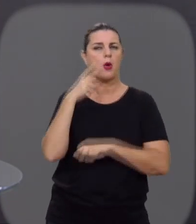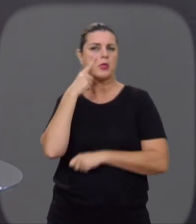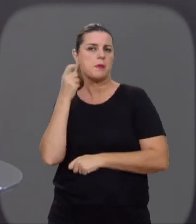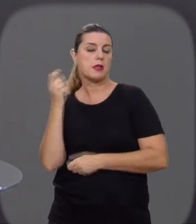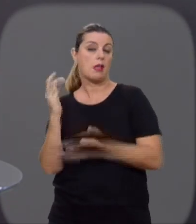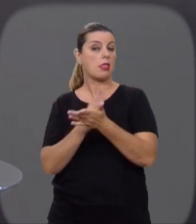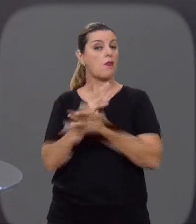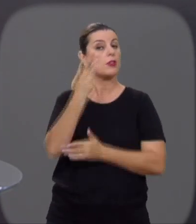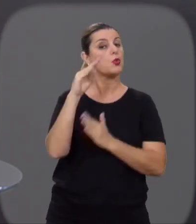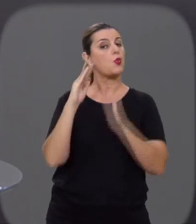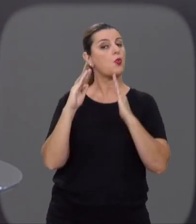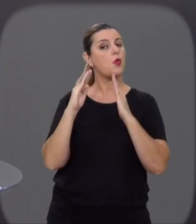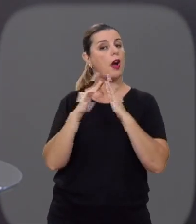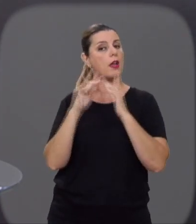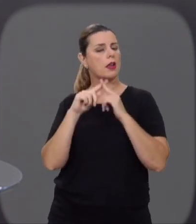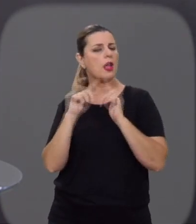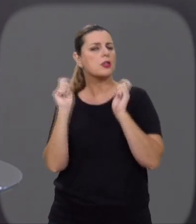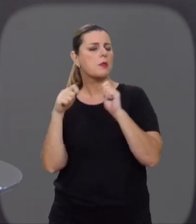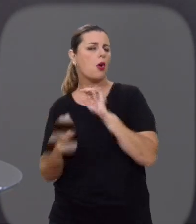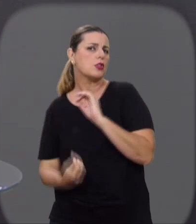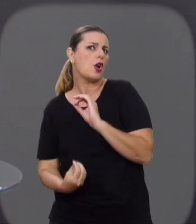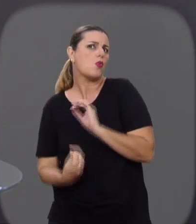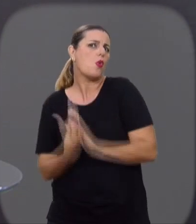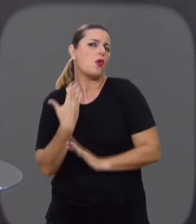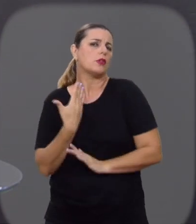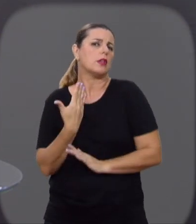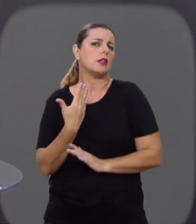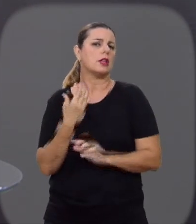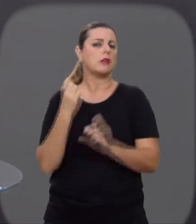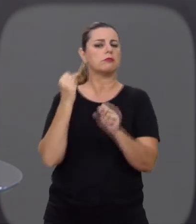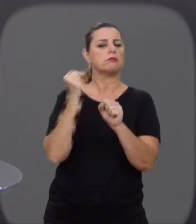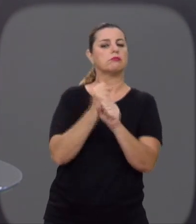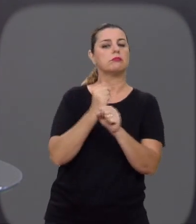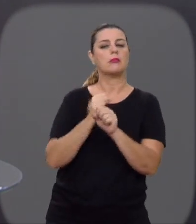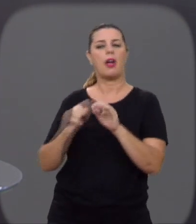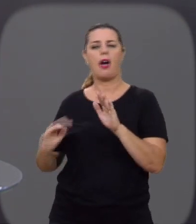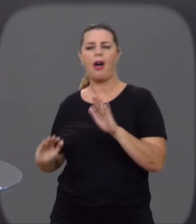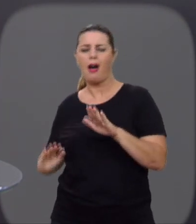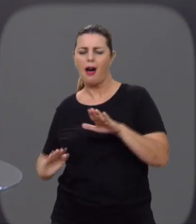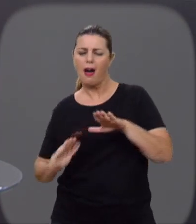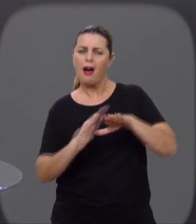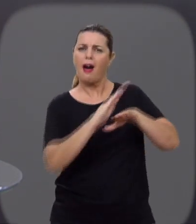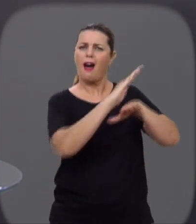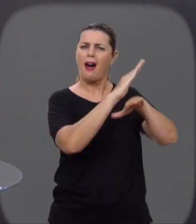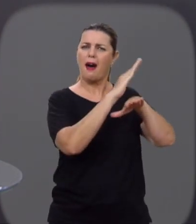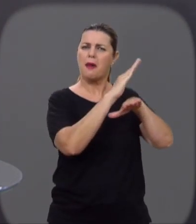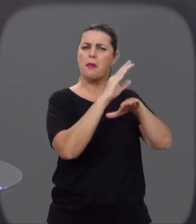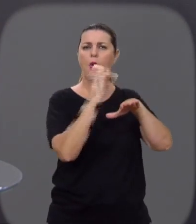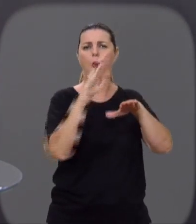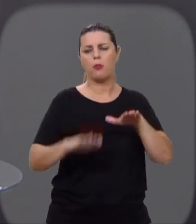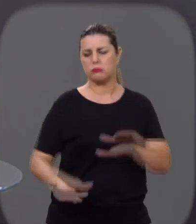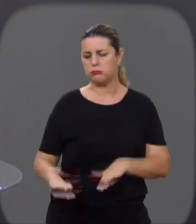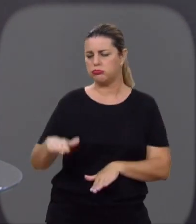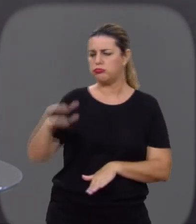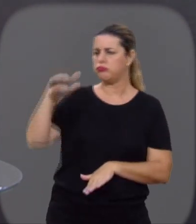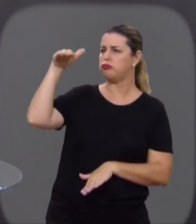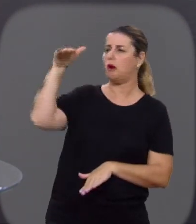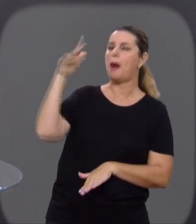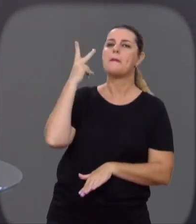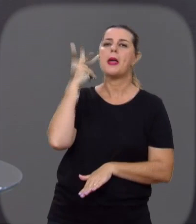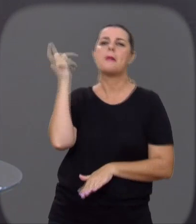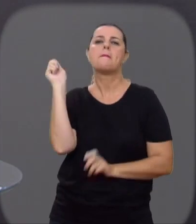que talvez na sua igreja possa ter ocorrido, por exemplo, a construção de uma rampa ou de um elevador para que